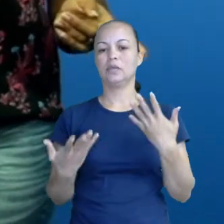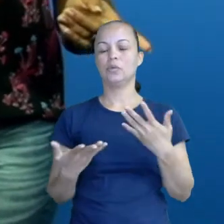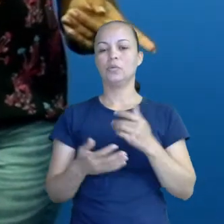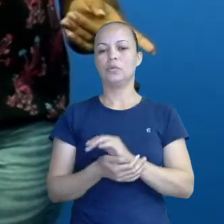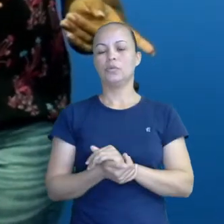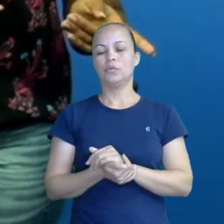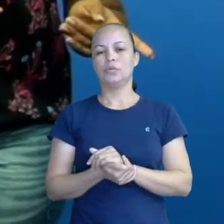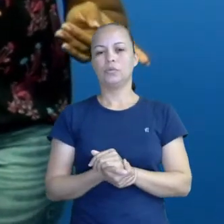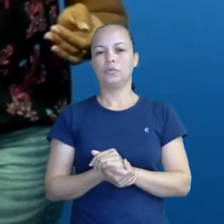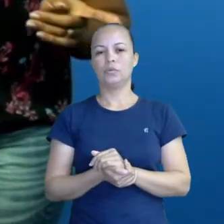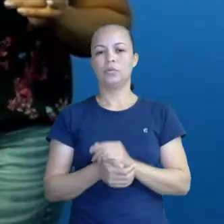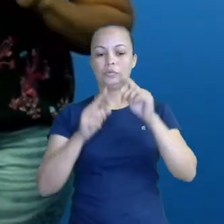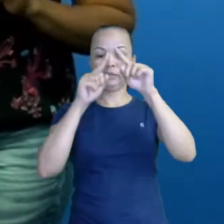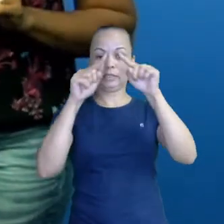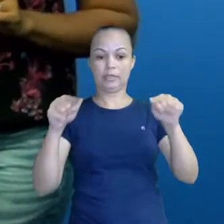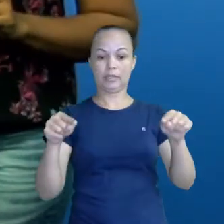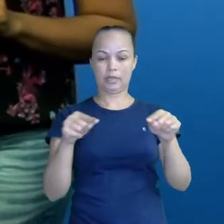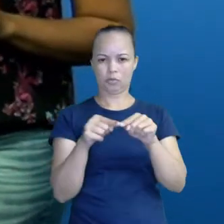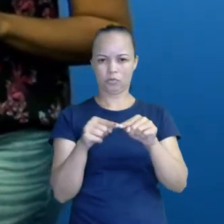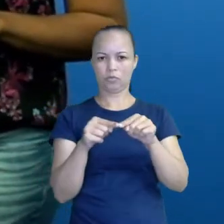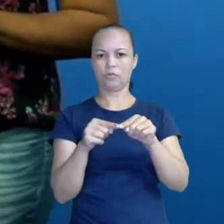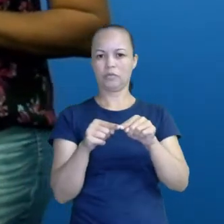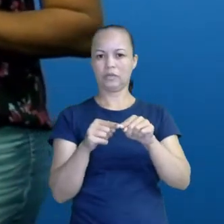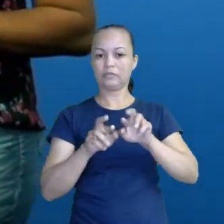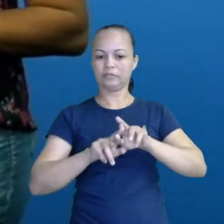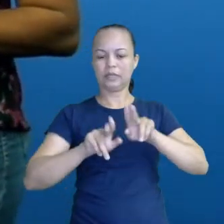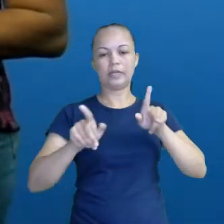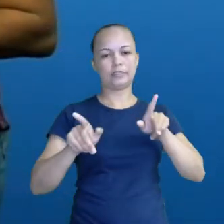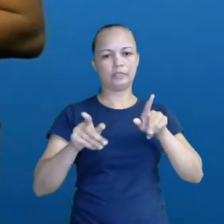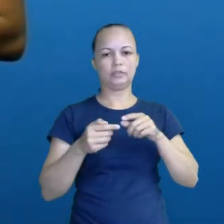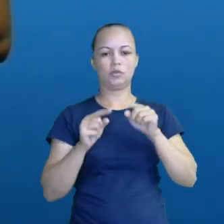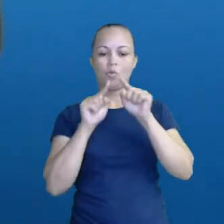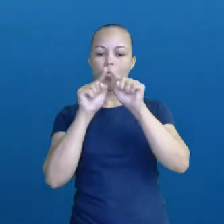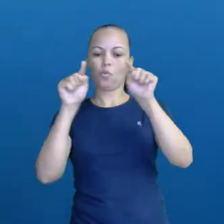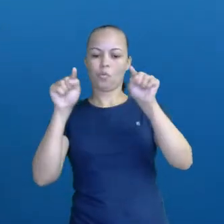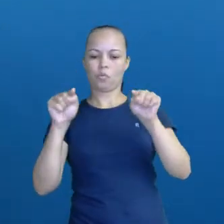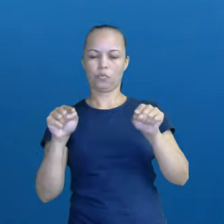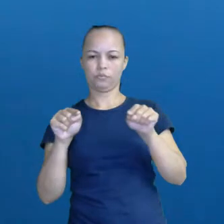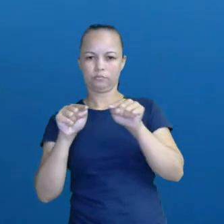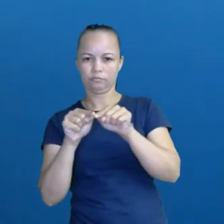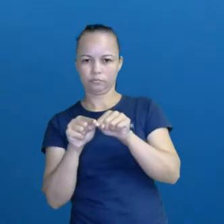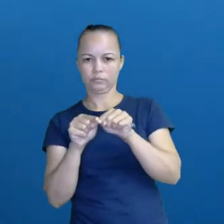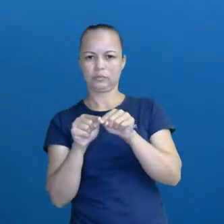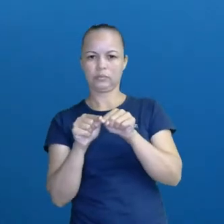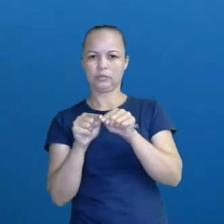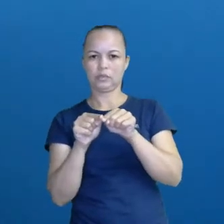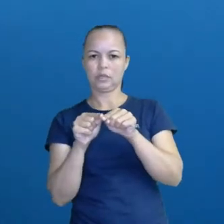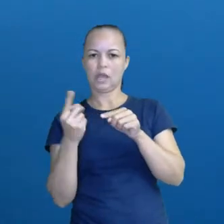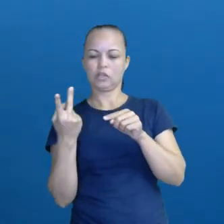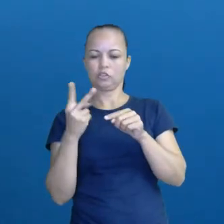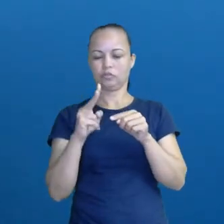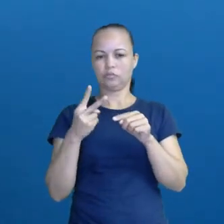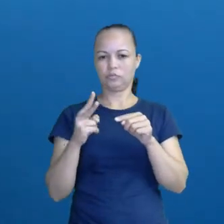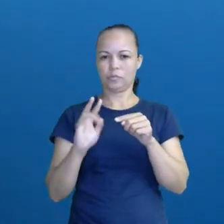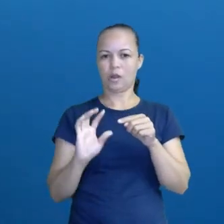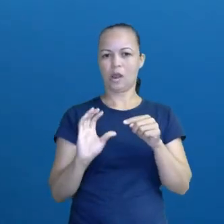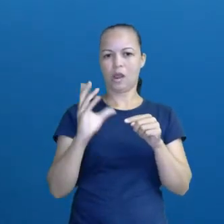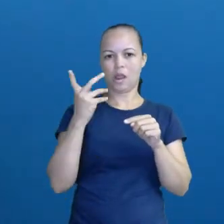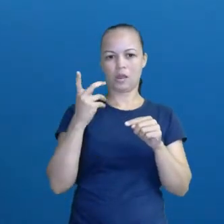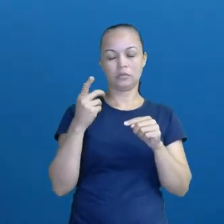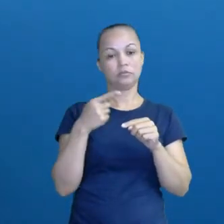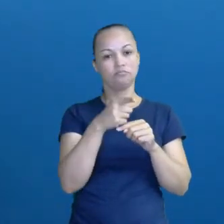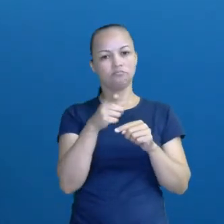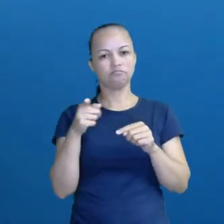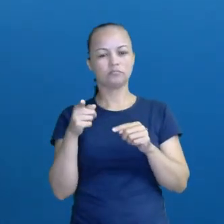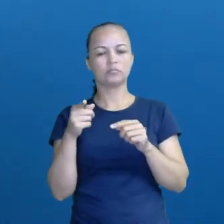foi uma forma diferente só que o quadrado ficou as duas formas para você resolver